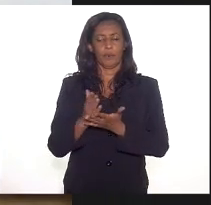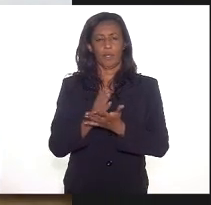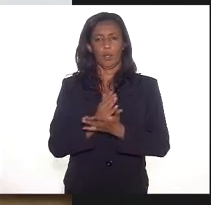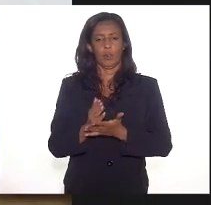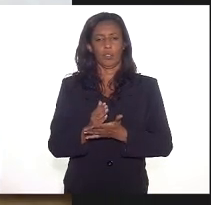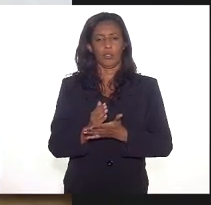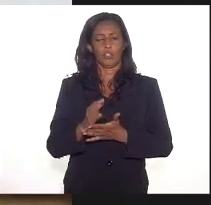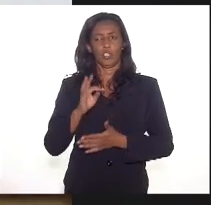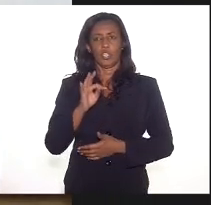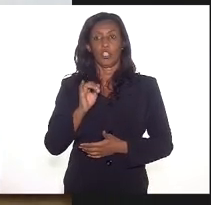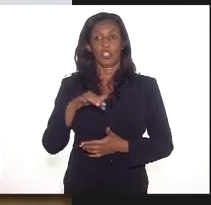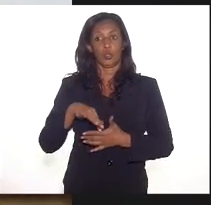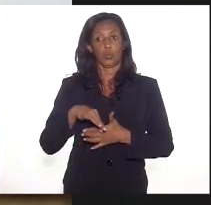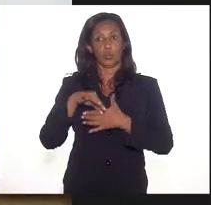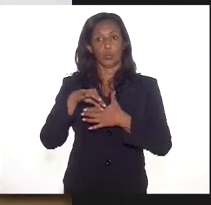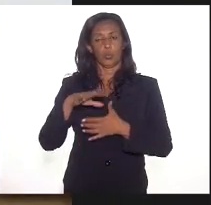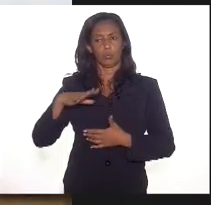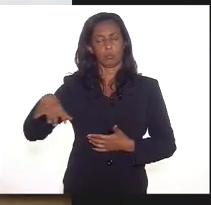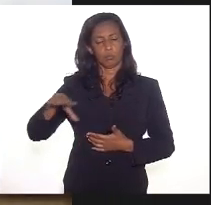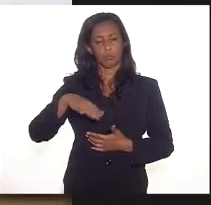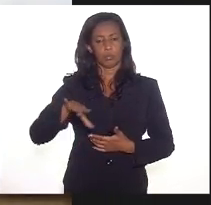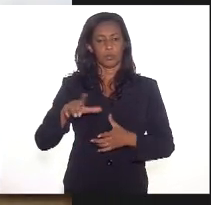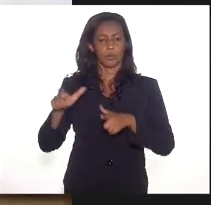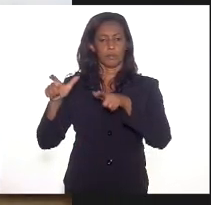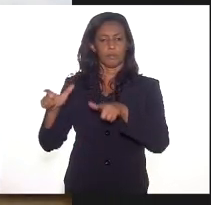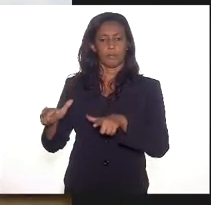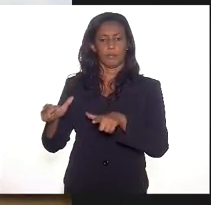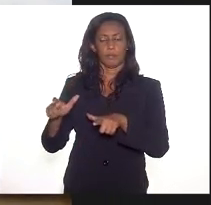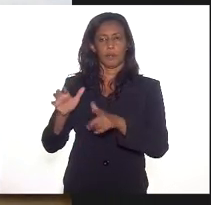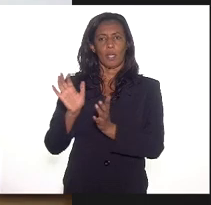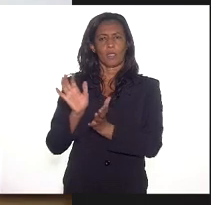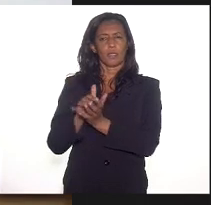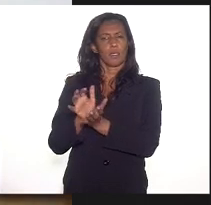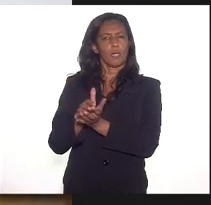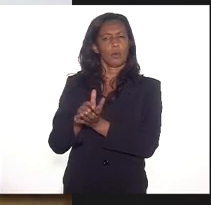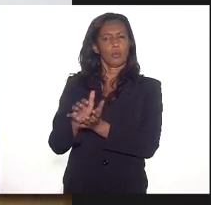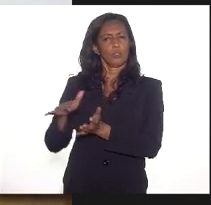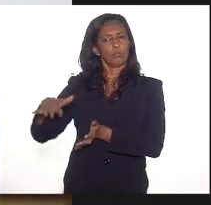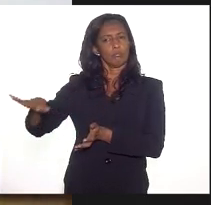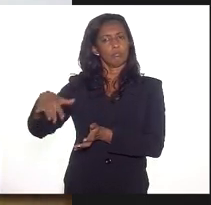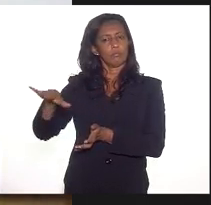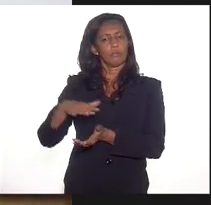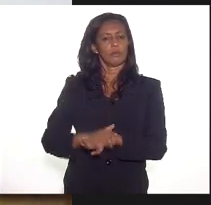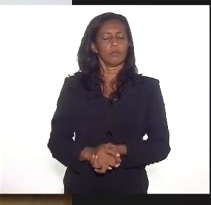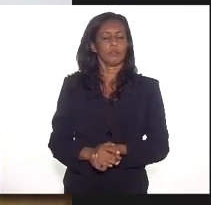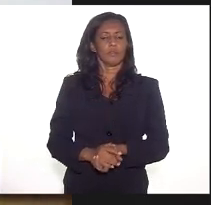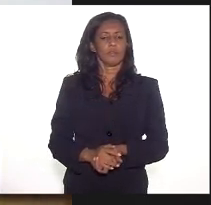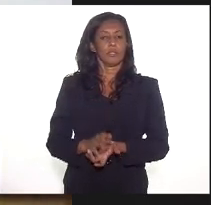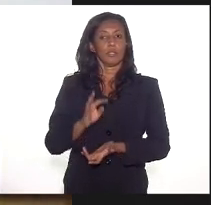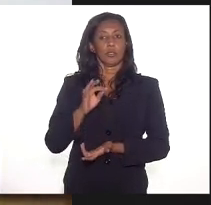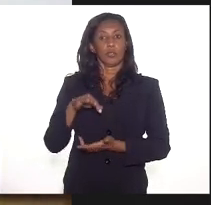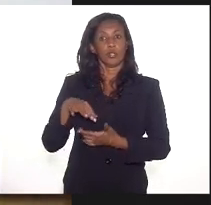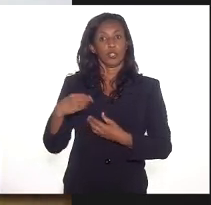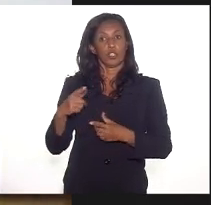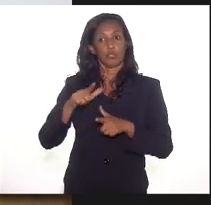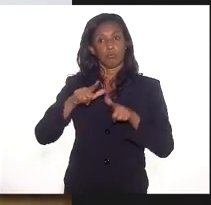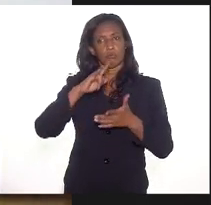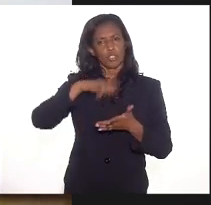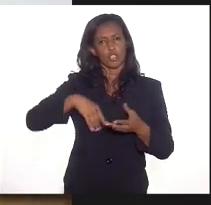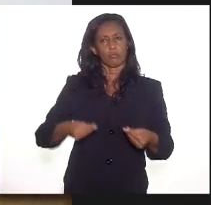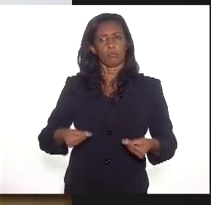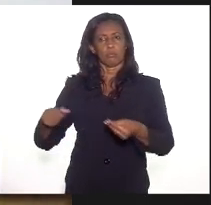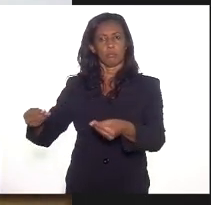titulações através do ITERG em áreas da região de Santa Cruz, dando título de propriedade. Então, acho mais do que